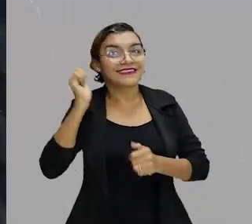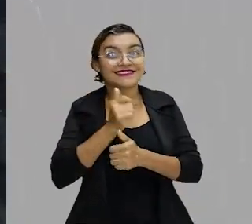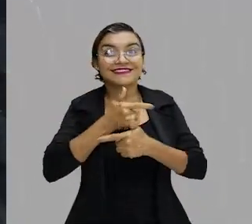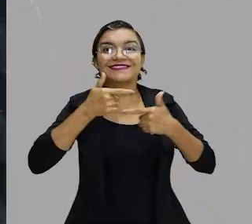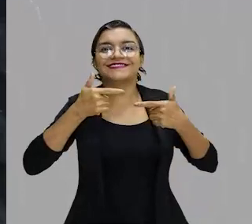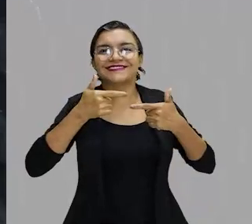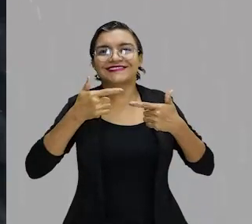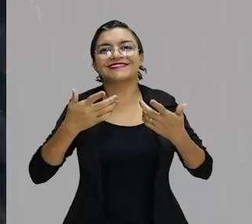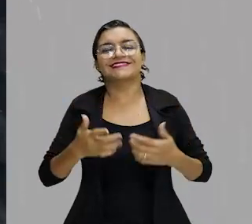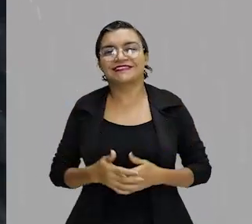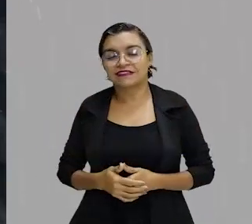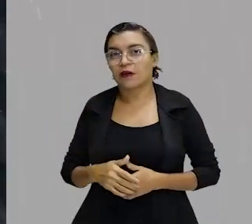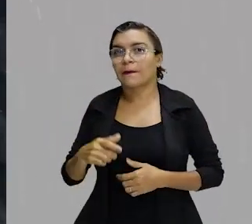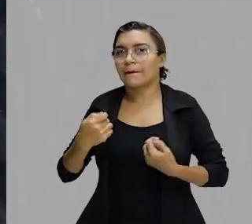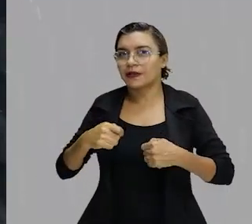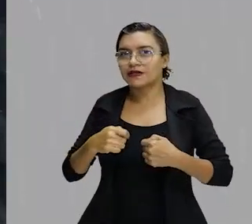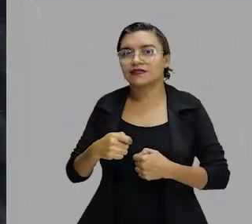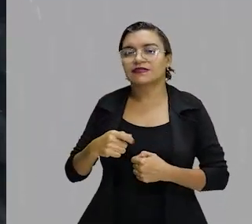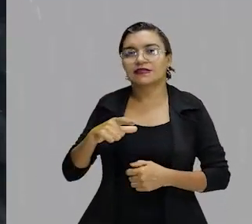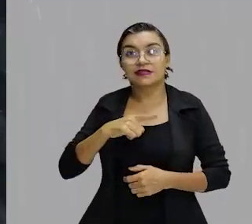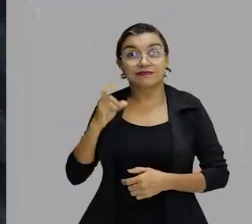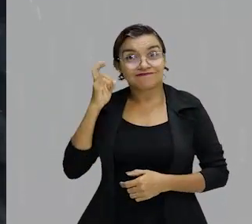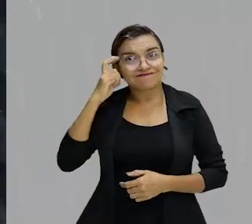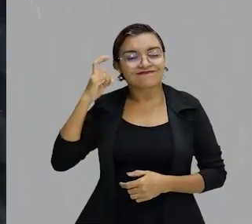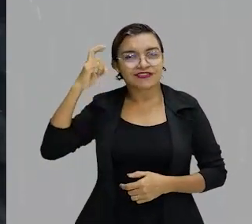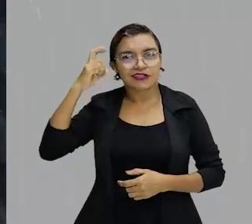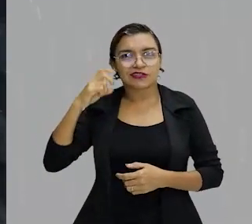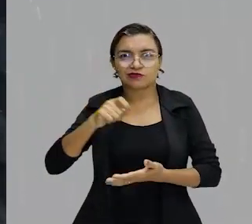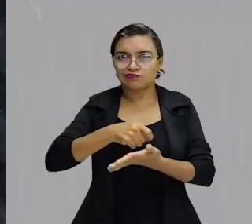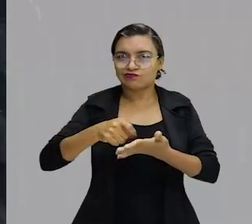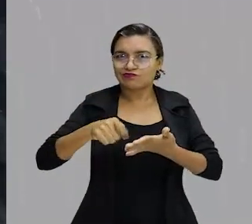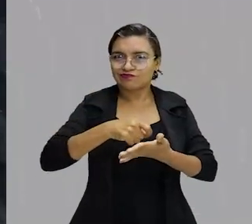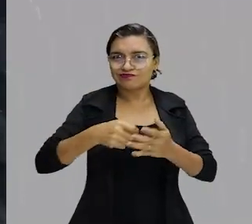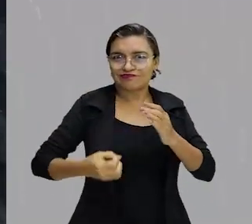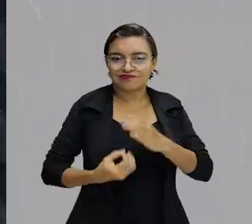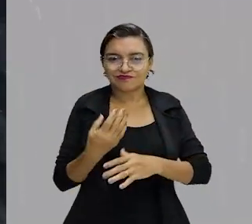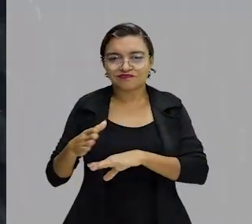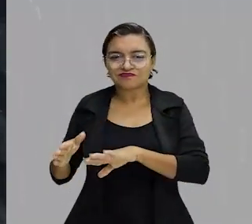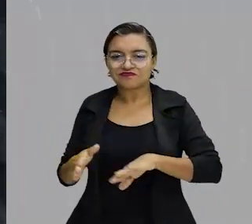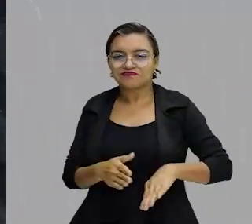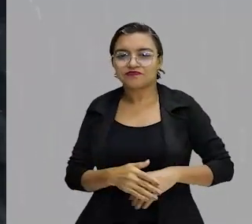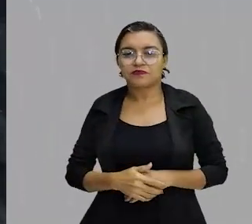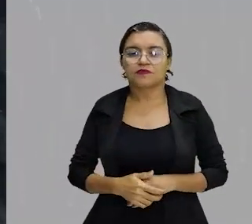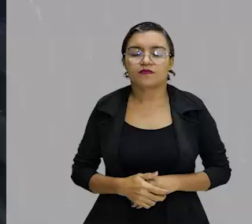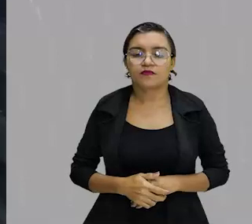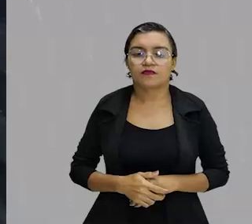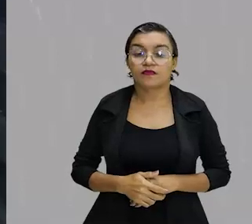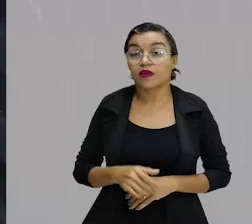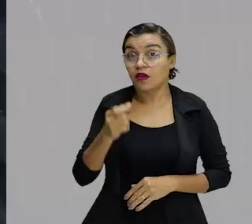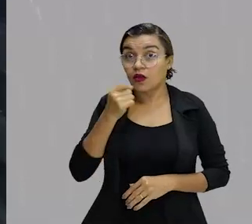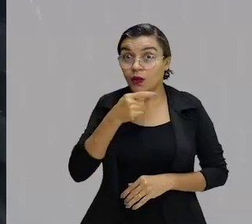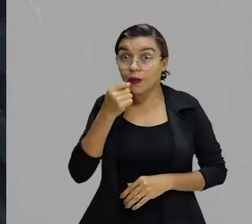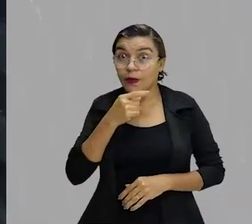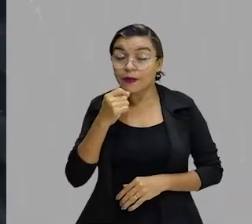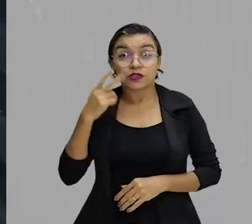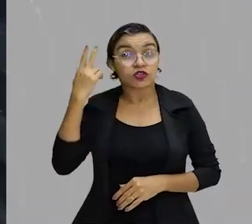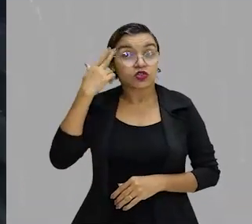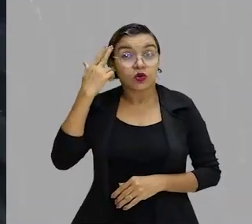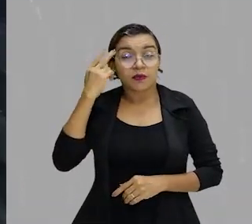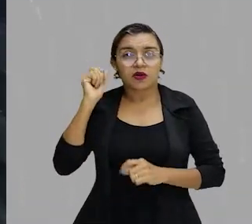sorriso. Então, tem que ter uma inteligência nessa construção. Comical misunderstandings, é comum na comédia você